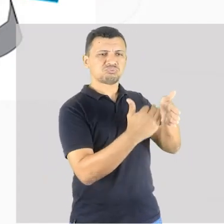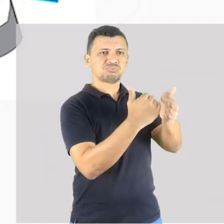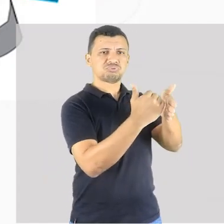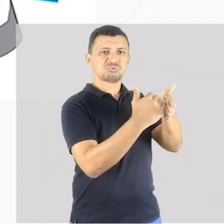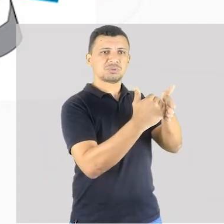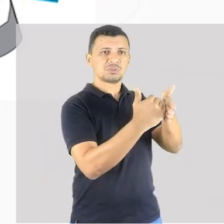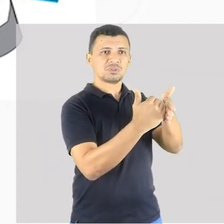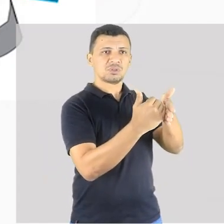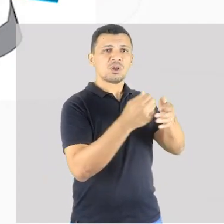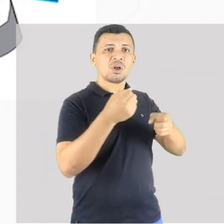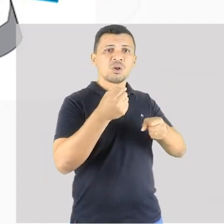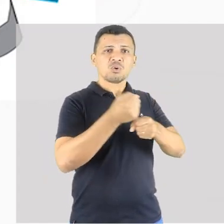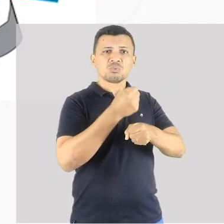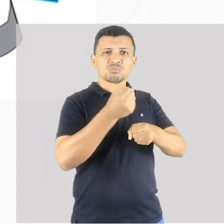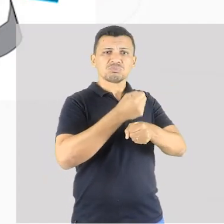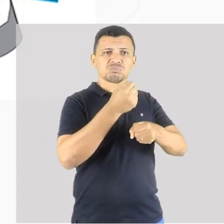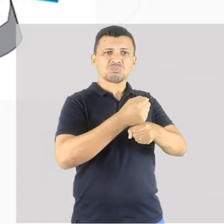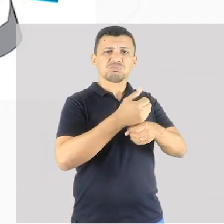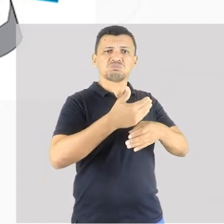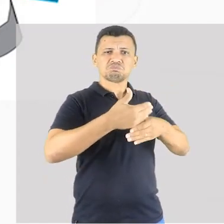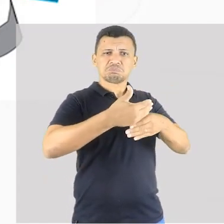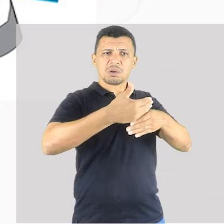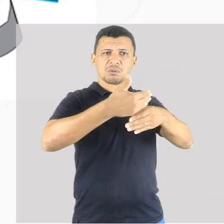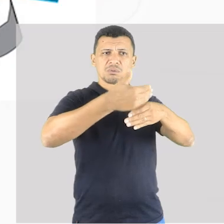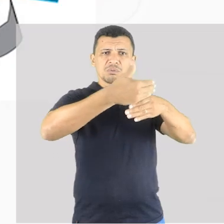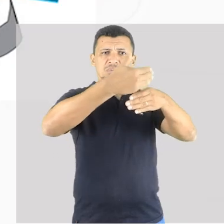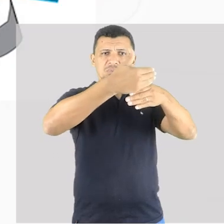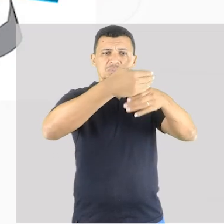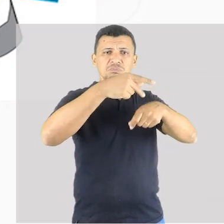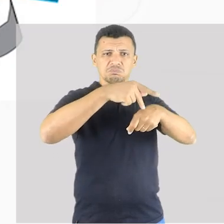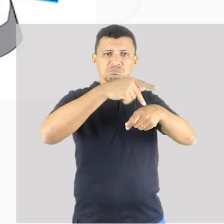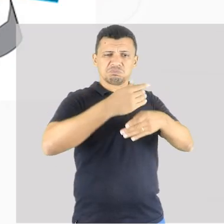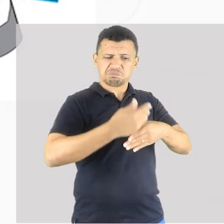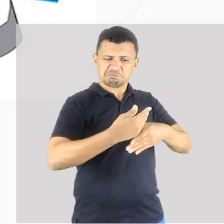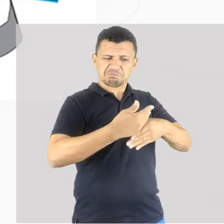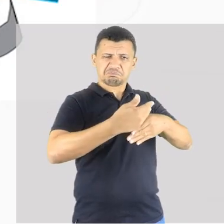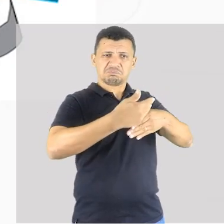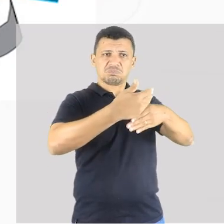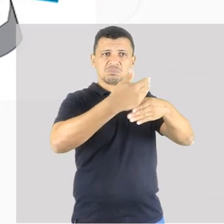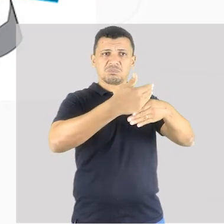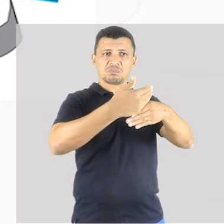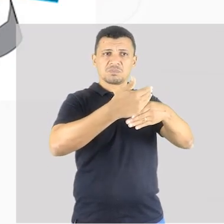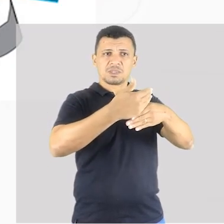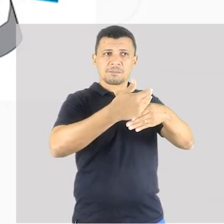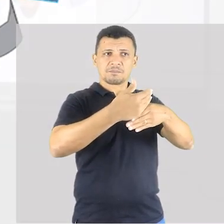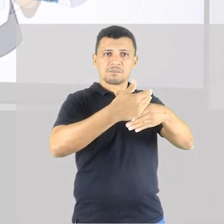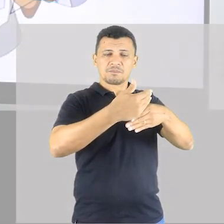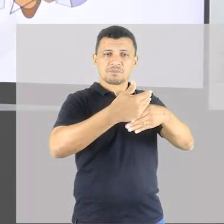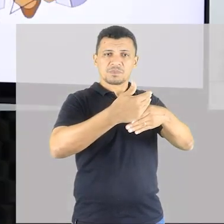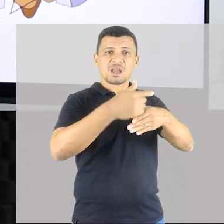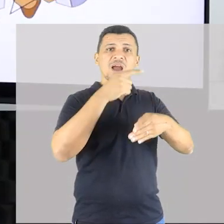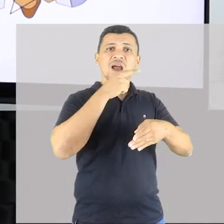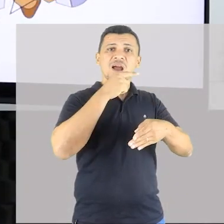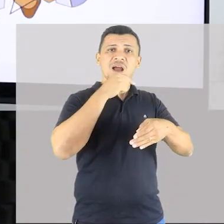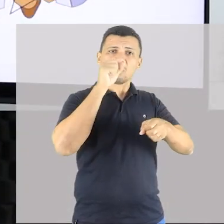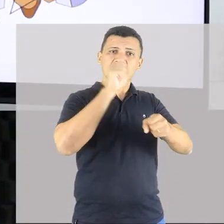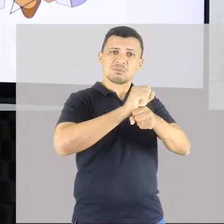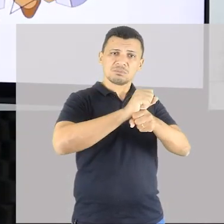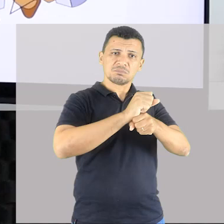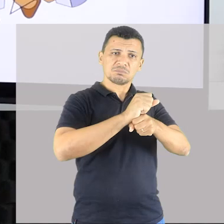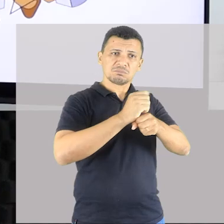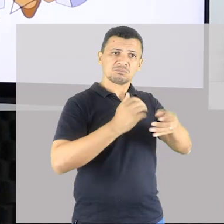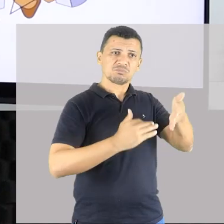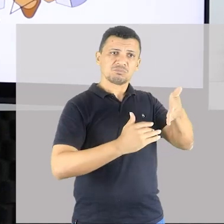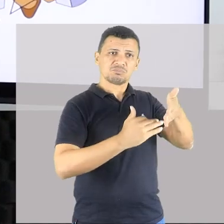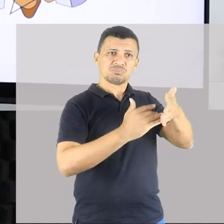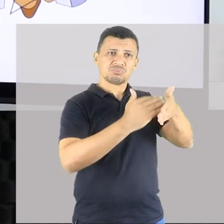Constrói essa estrutura de concreto armado para represar a água. Aí você